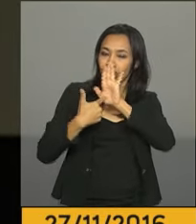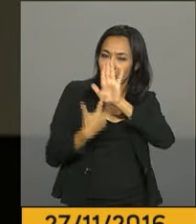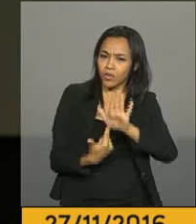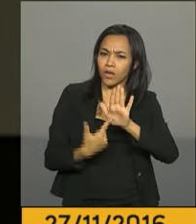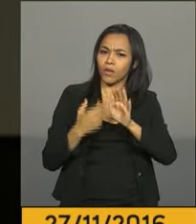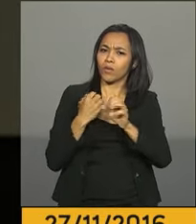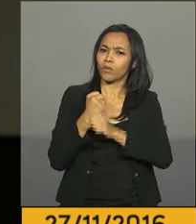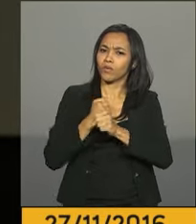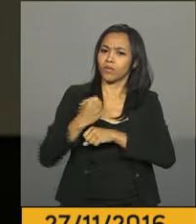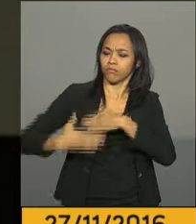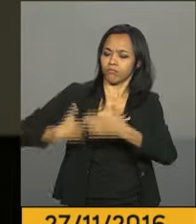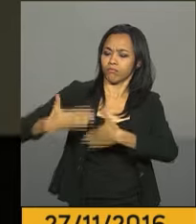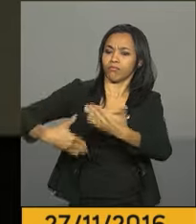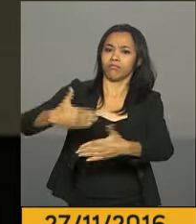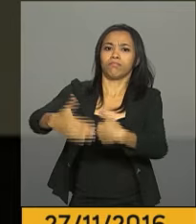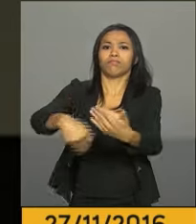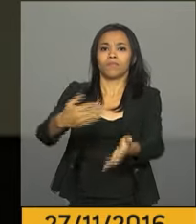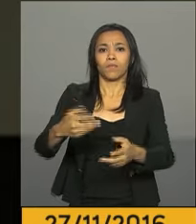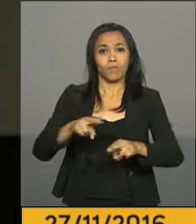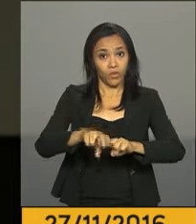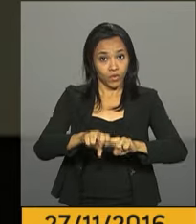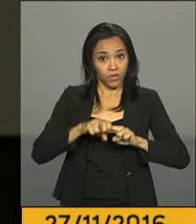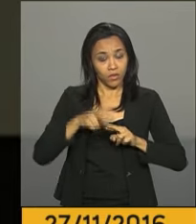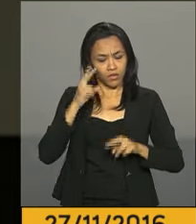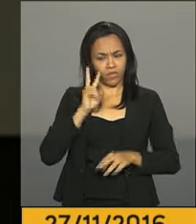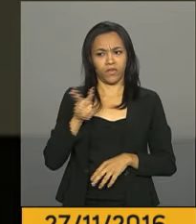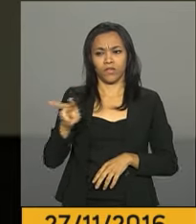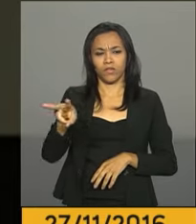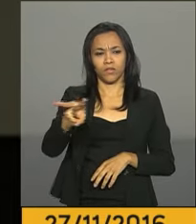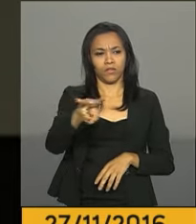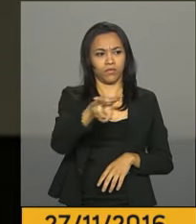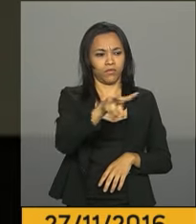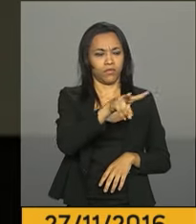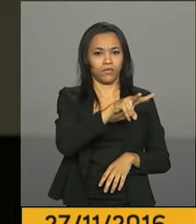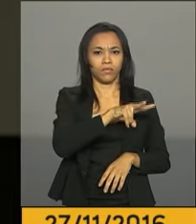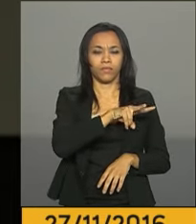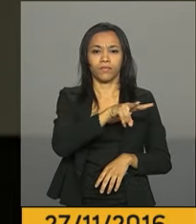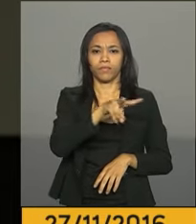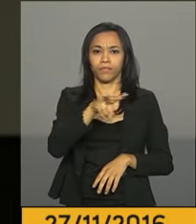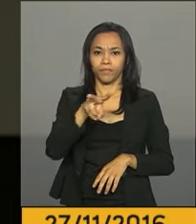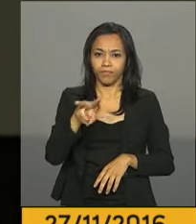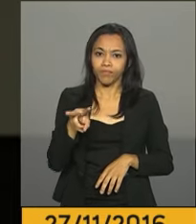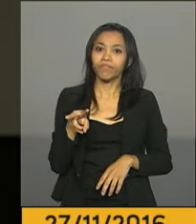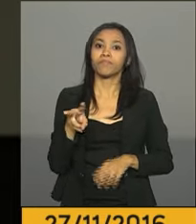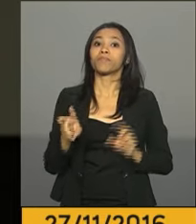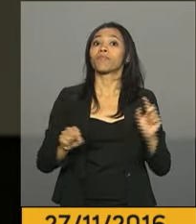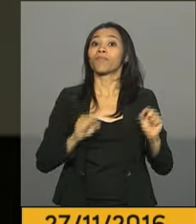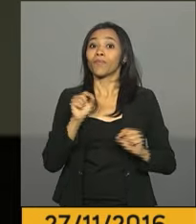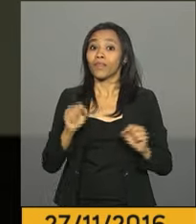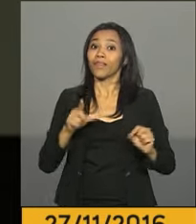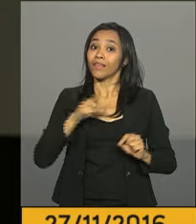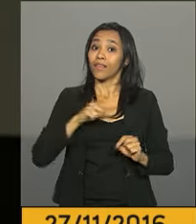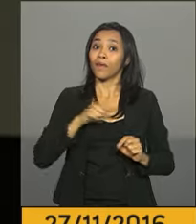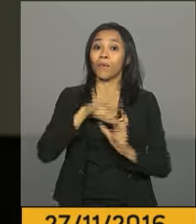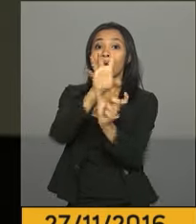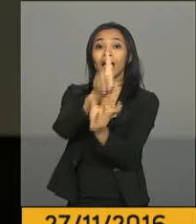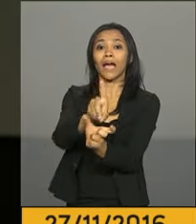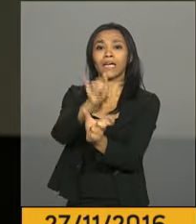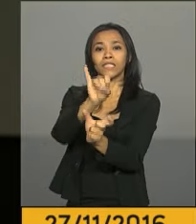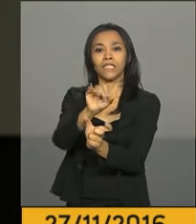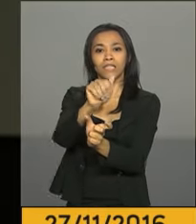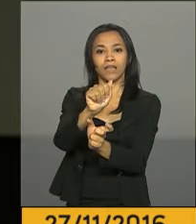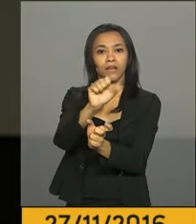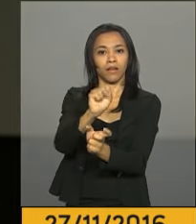tempo. Vejo, portanto, que aqui está se instalando uma diáspora, né? E